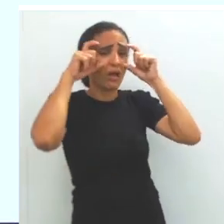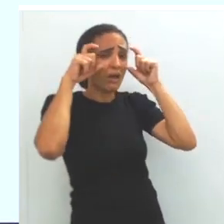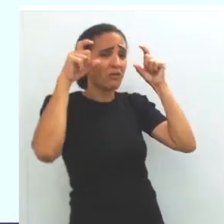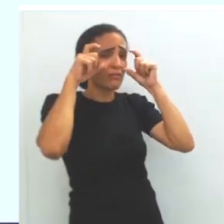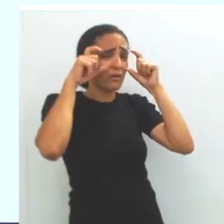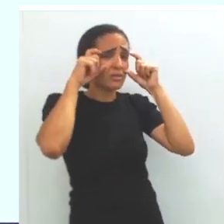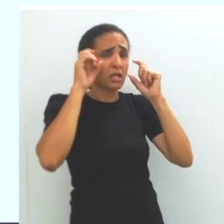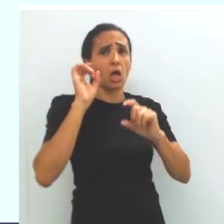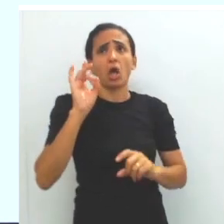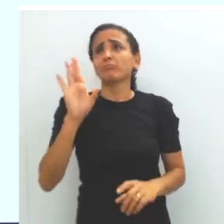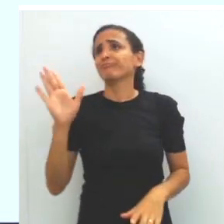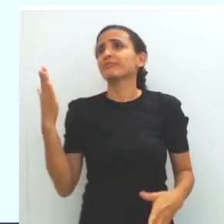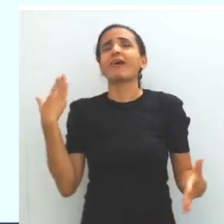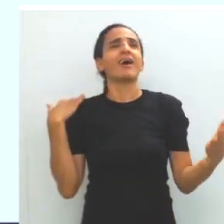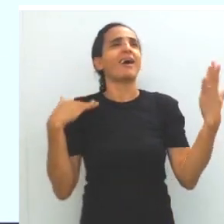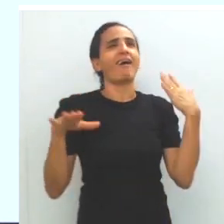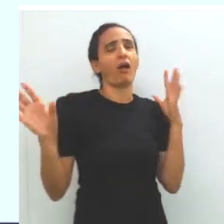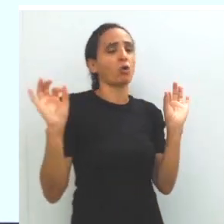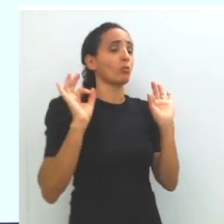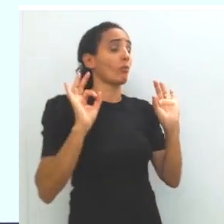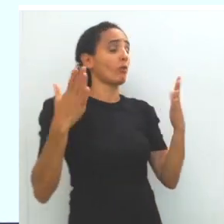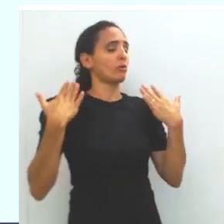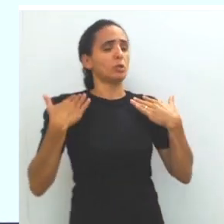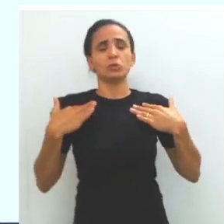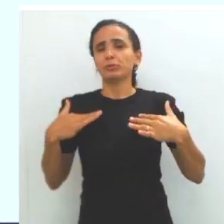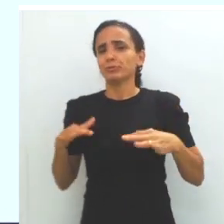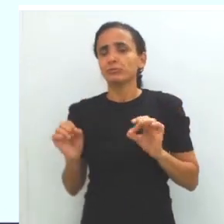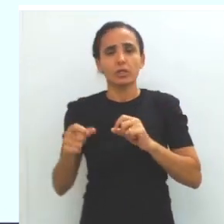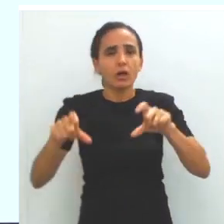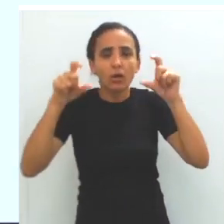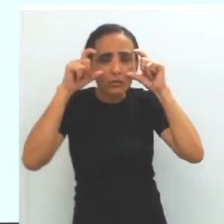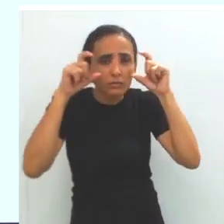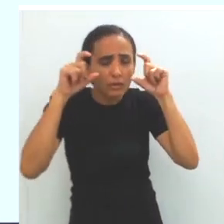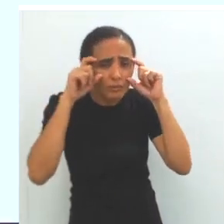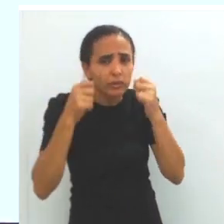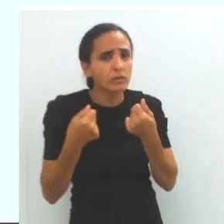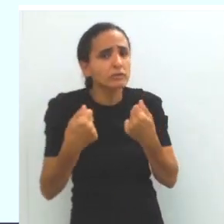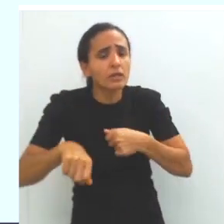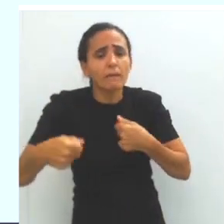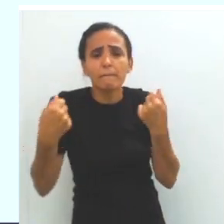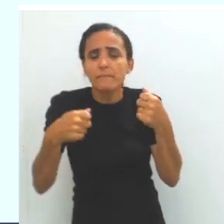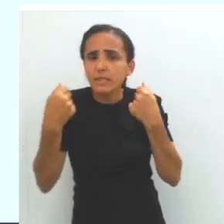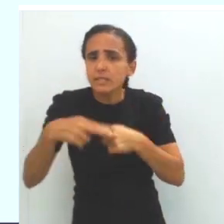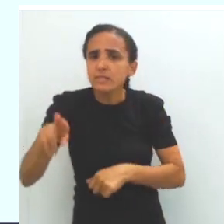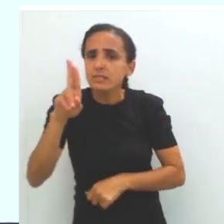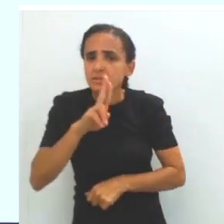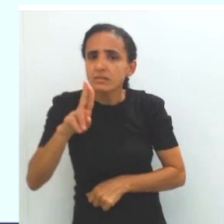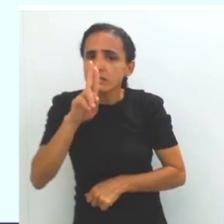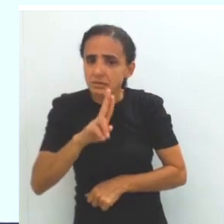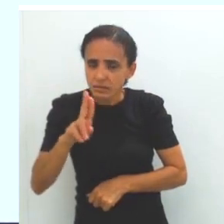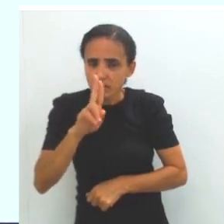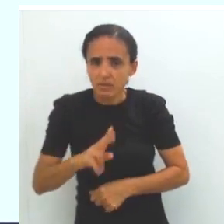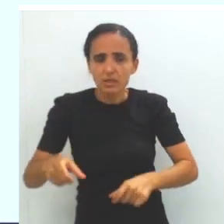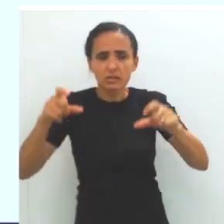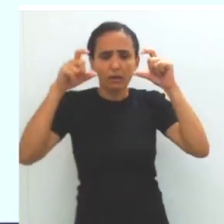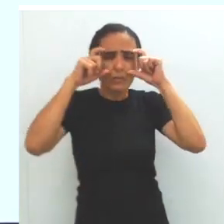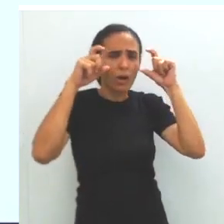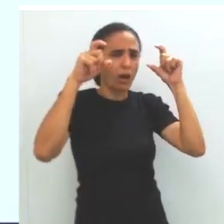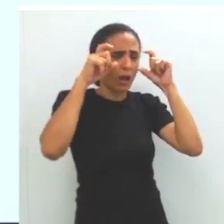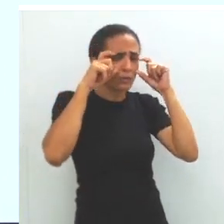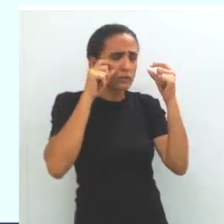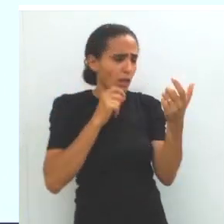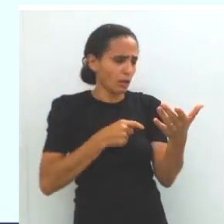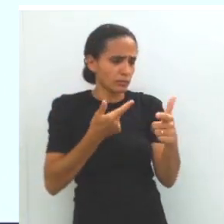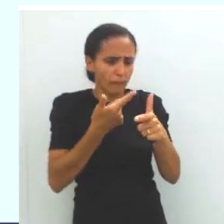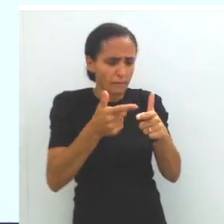utilizar óculos, só por charme. Não, quando o óculos é de grau, é porque algum defeito,